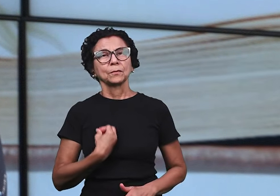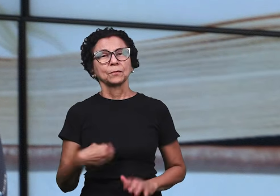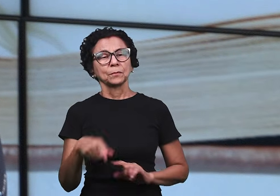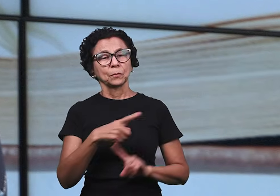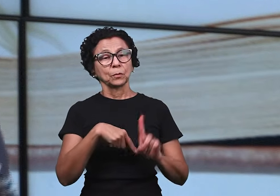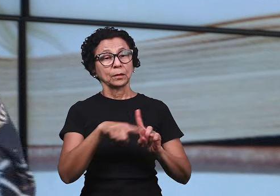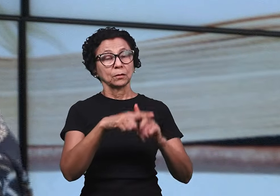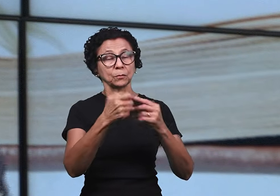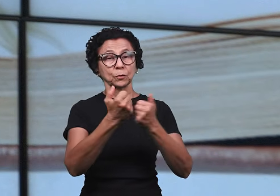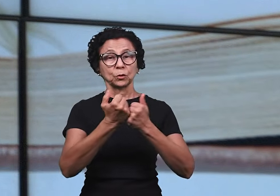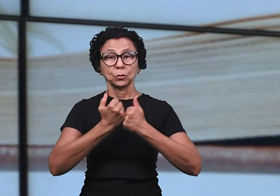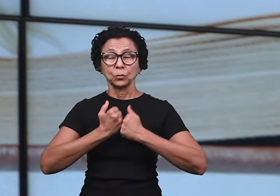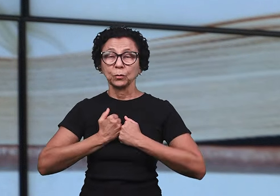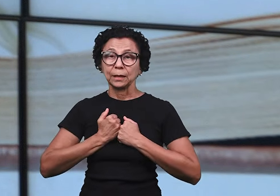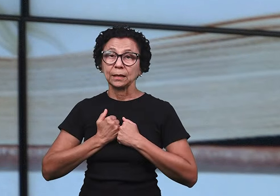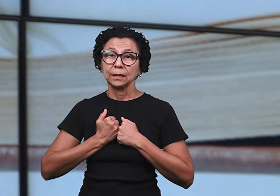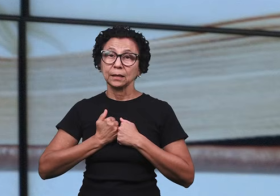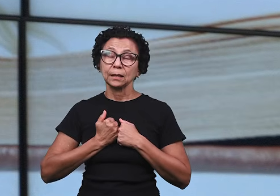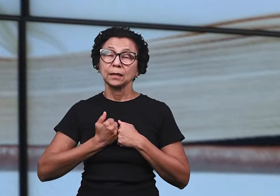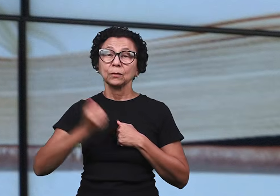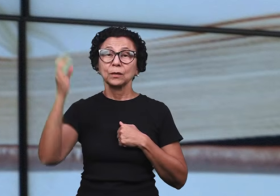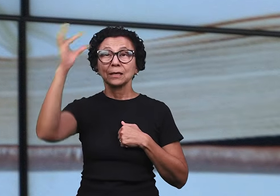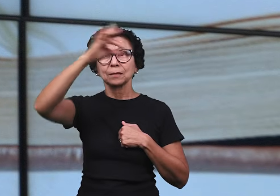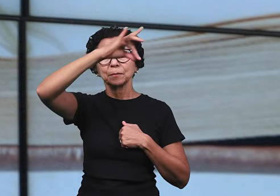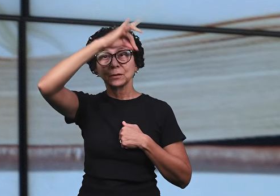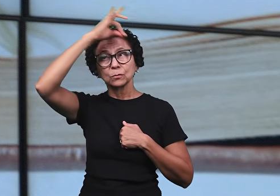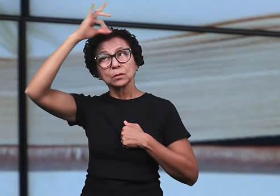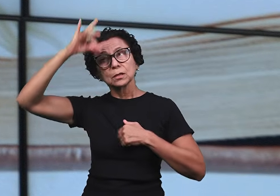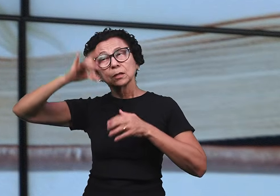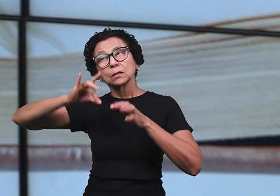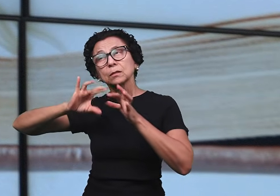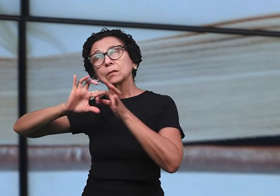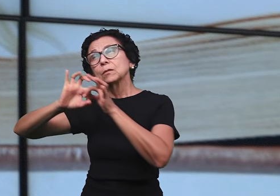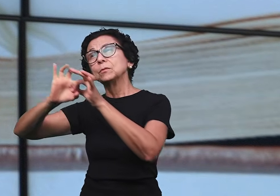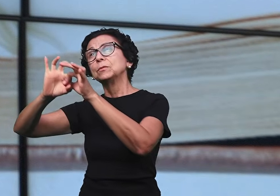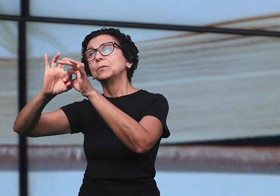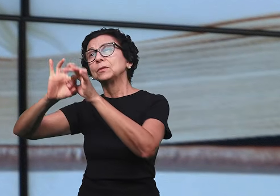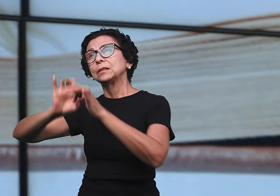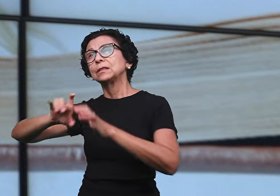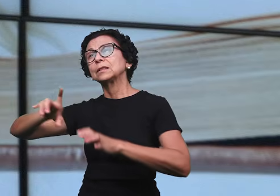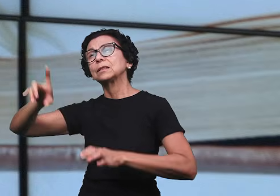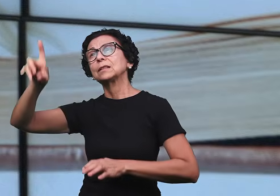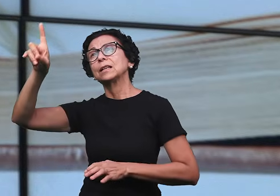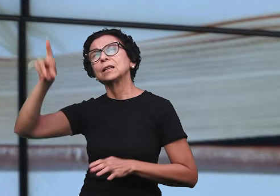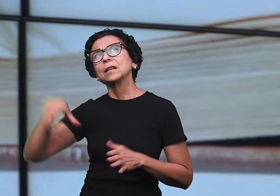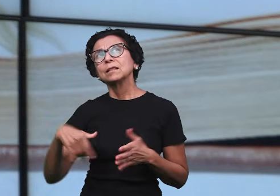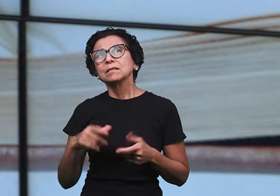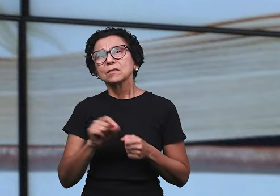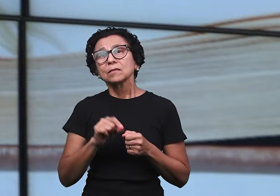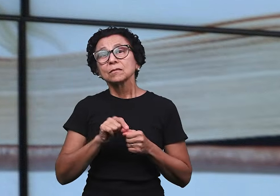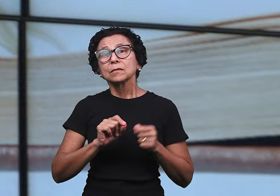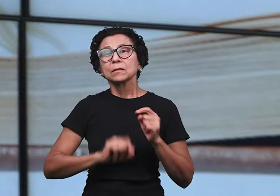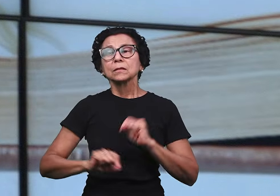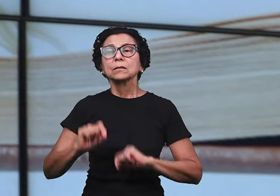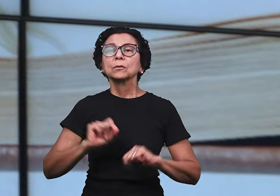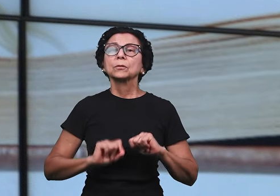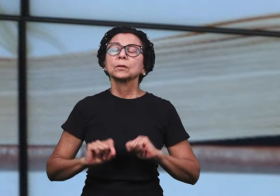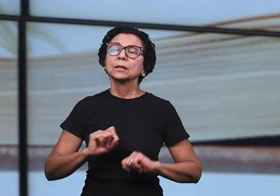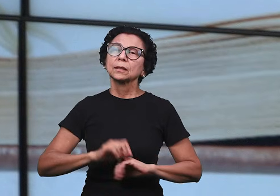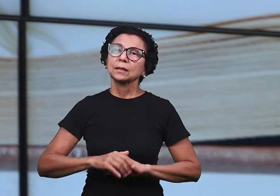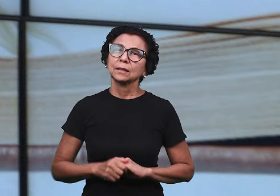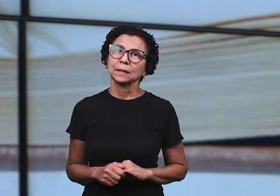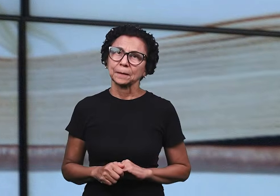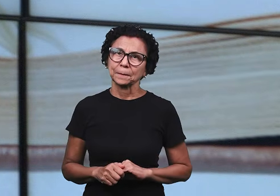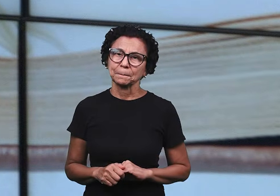é capaz de estreitar esse relacionamento com Deus. E aí, praticamente, o que eu tenho que